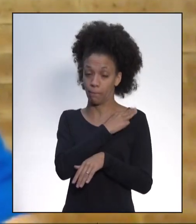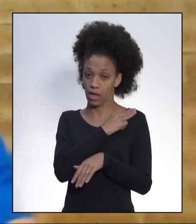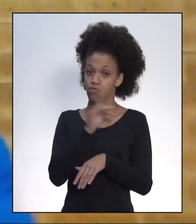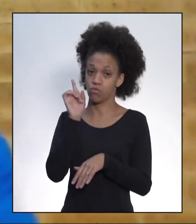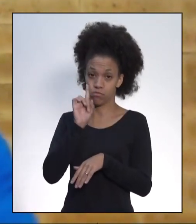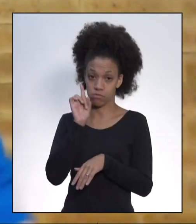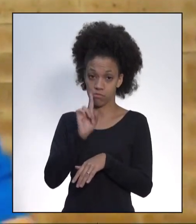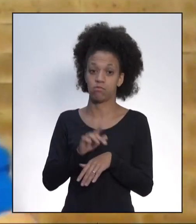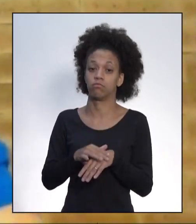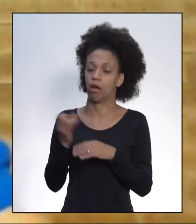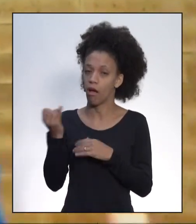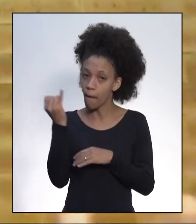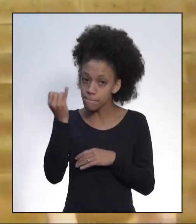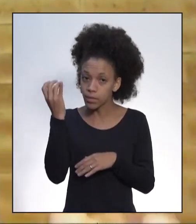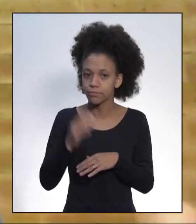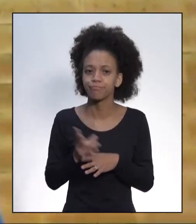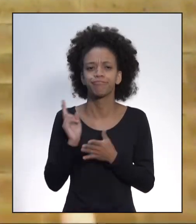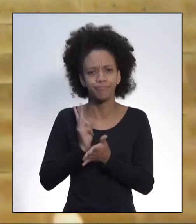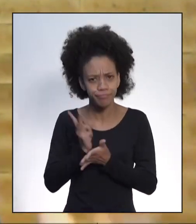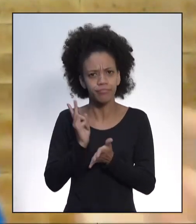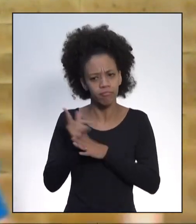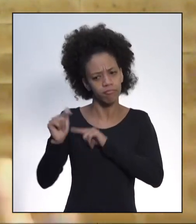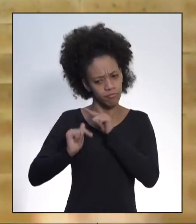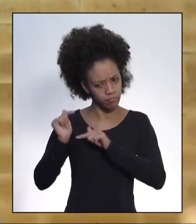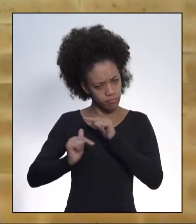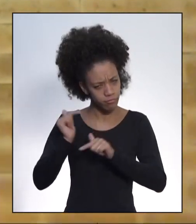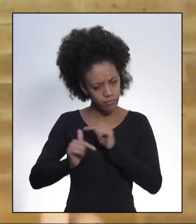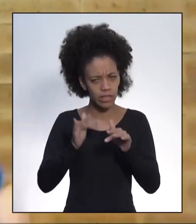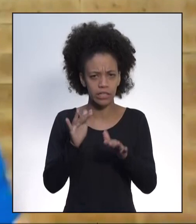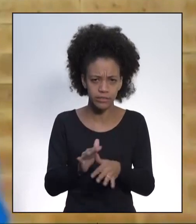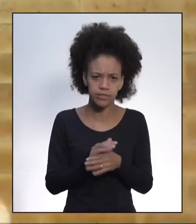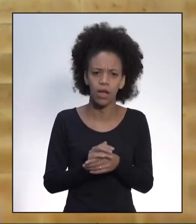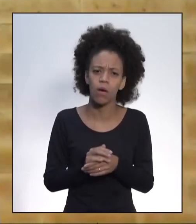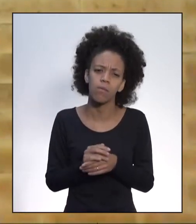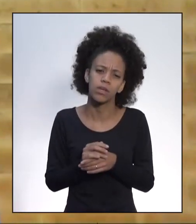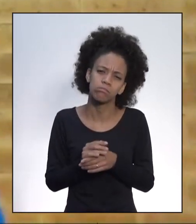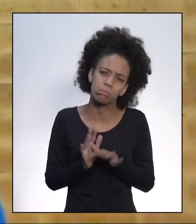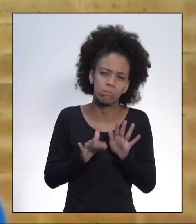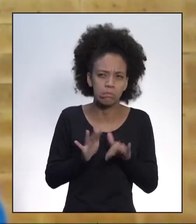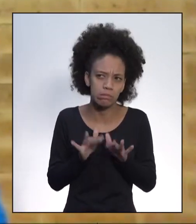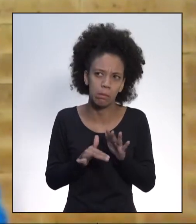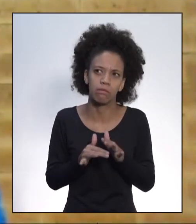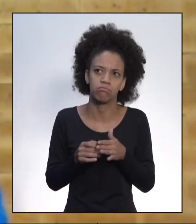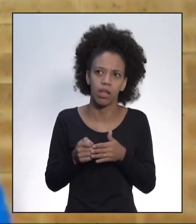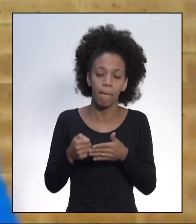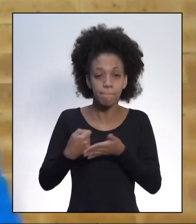nos Estados Unidos, que era muito importante, e sempre trabalhando, né? Então, comecei a me manter já